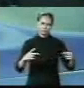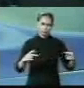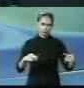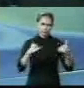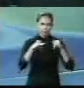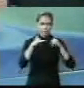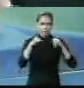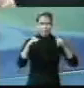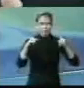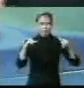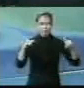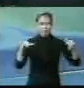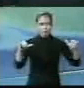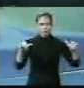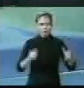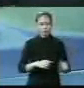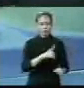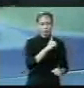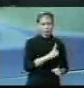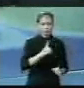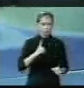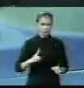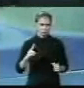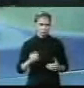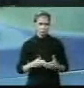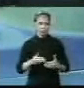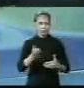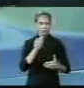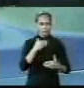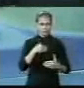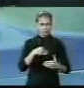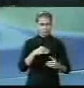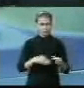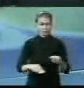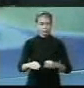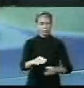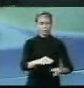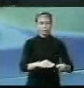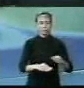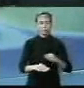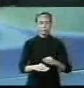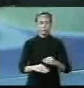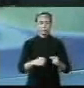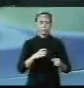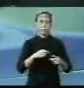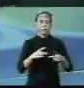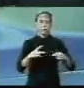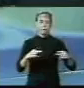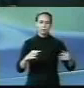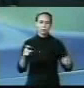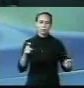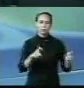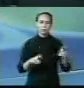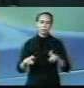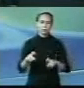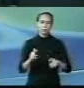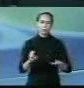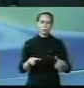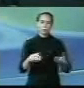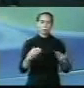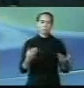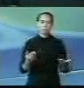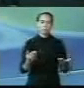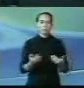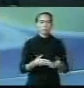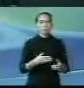dessas redes, que são internas à organização, pode ter vários computadores. Quando qualquer um desses